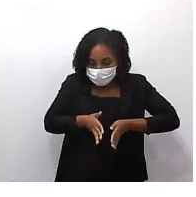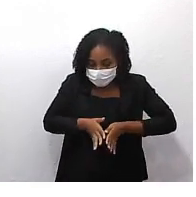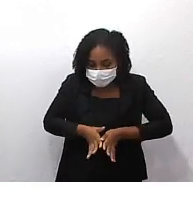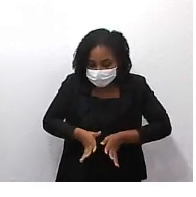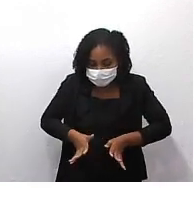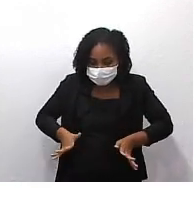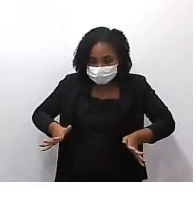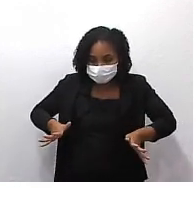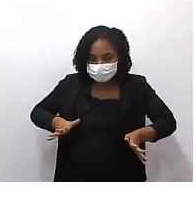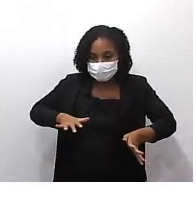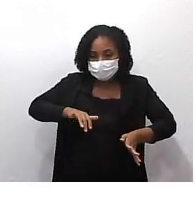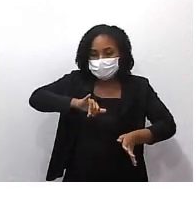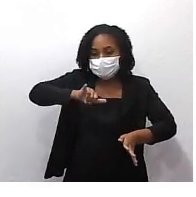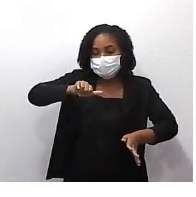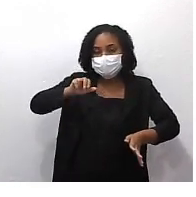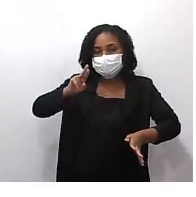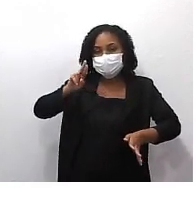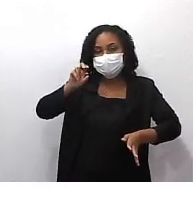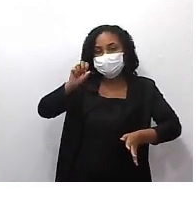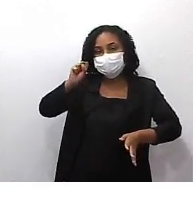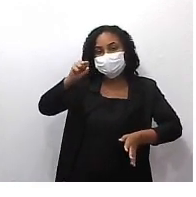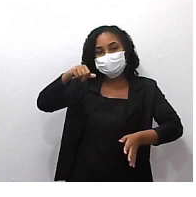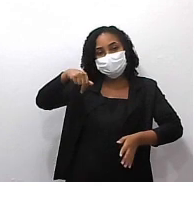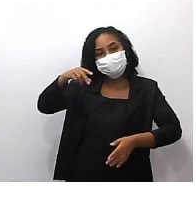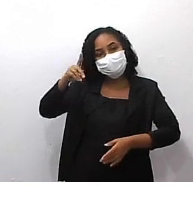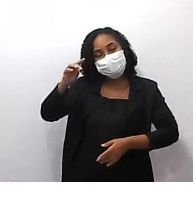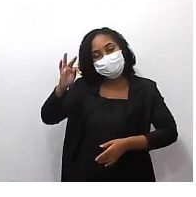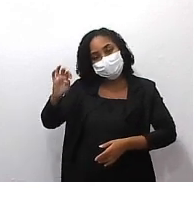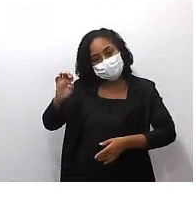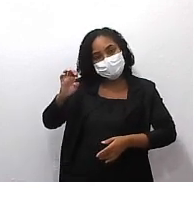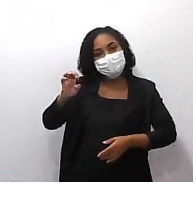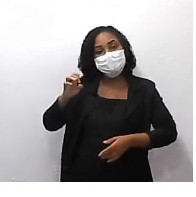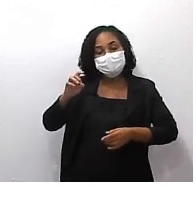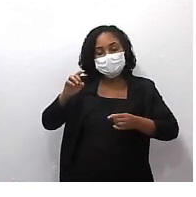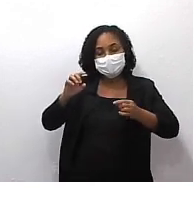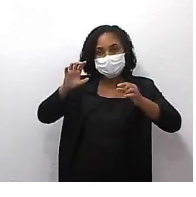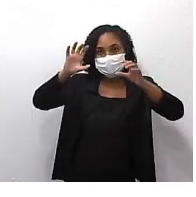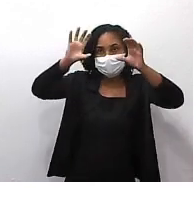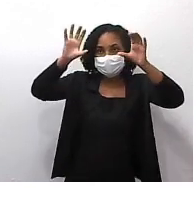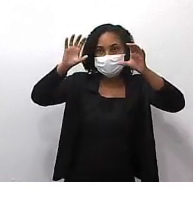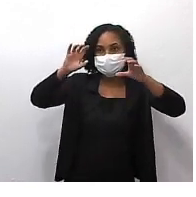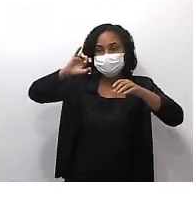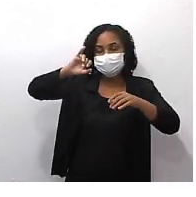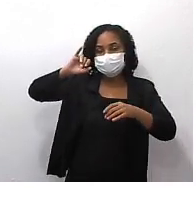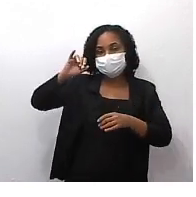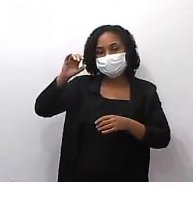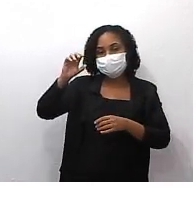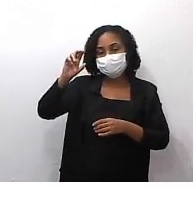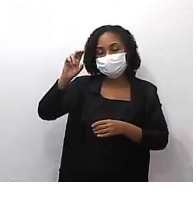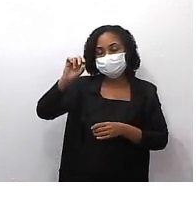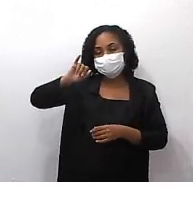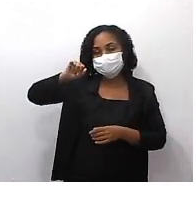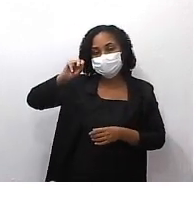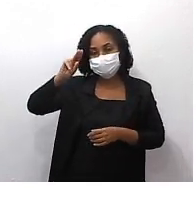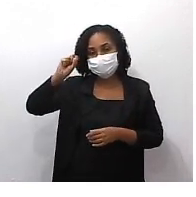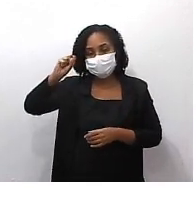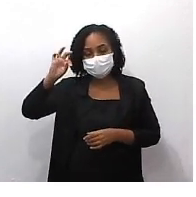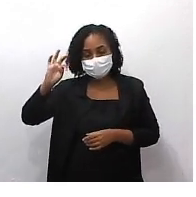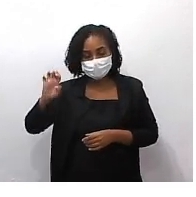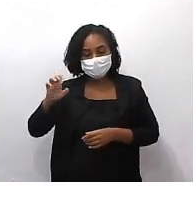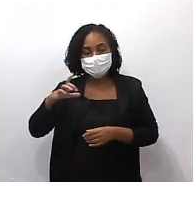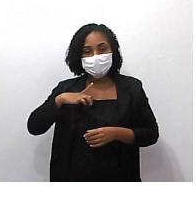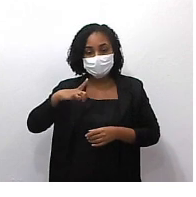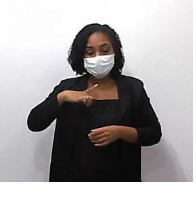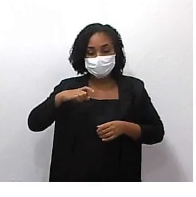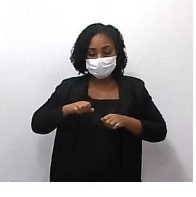de jusante, tá? Então, montante é a parte mais alta, jusante é a parte mais baixa. As águas do rio, em geral,